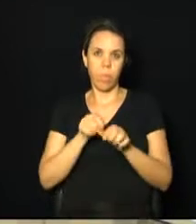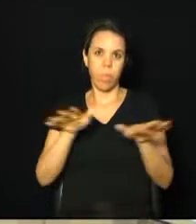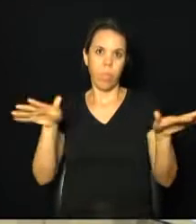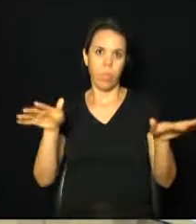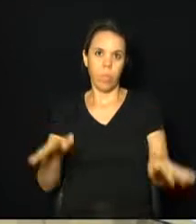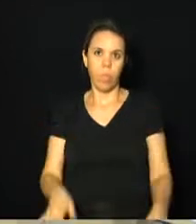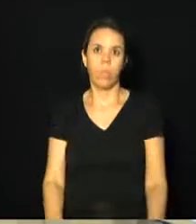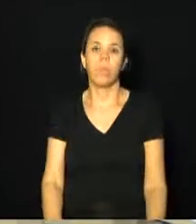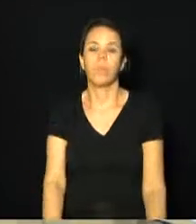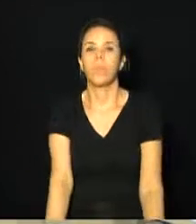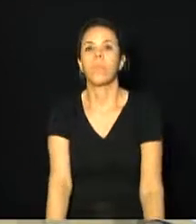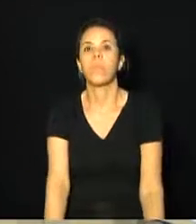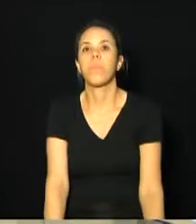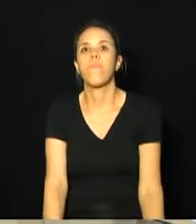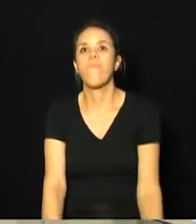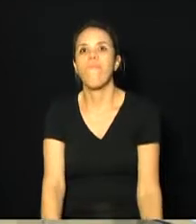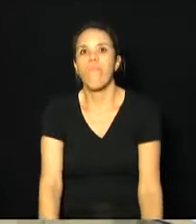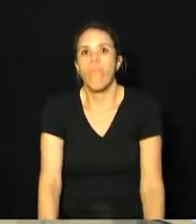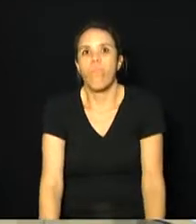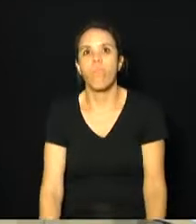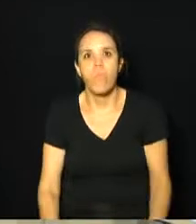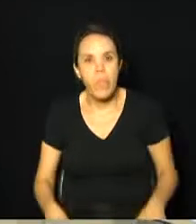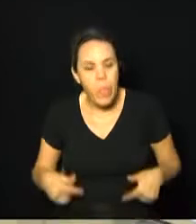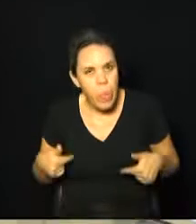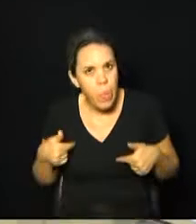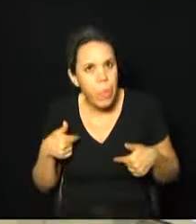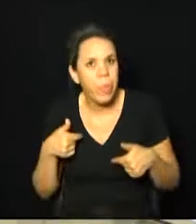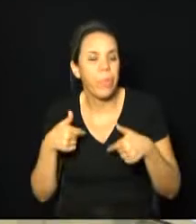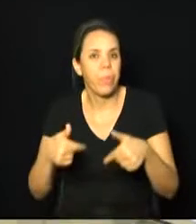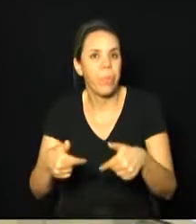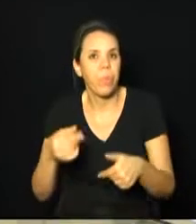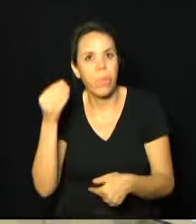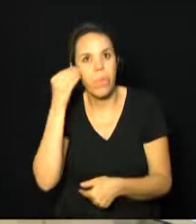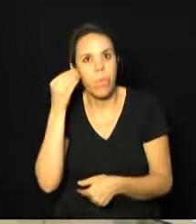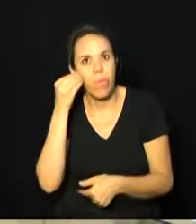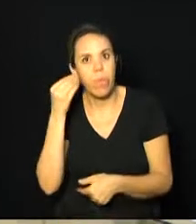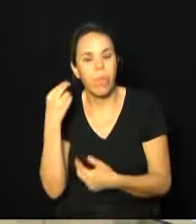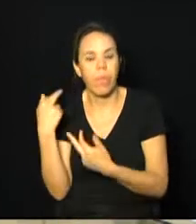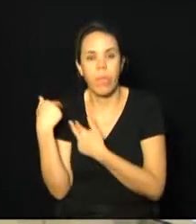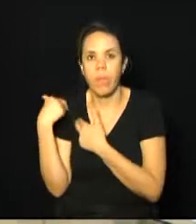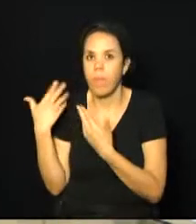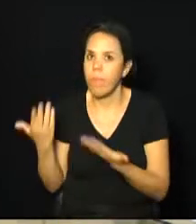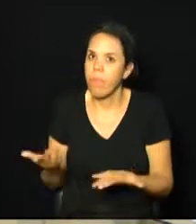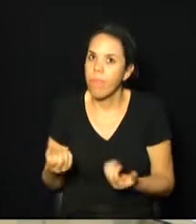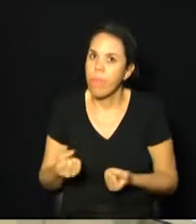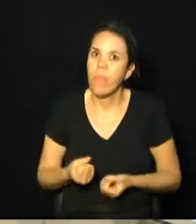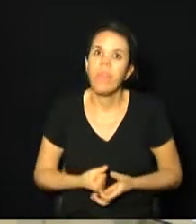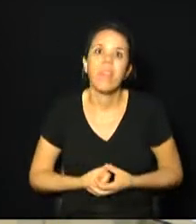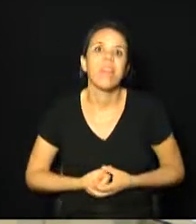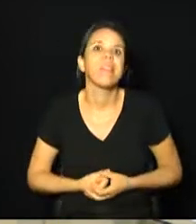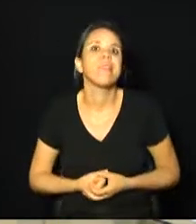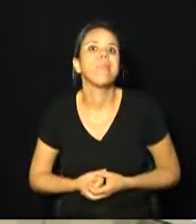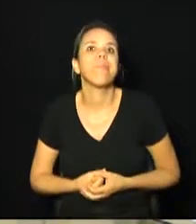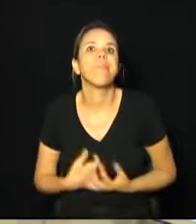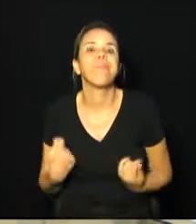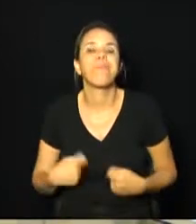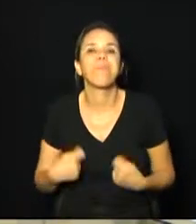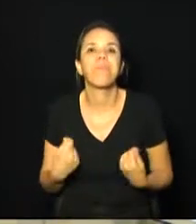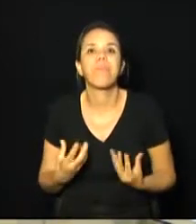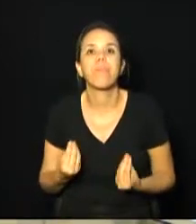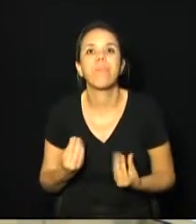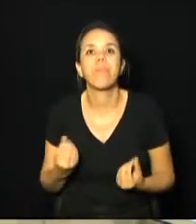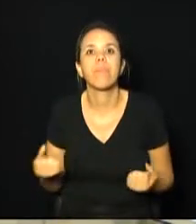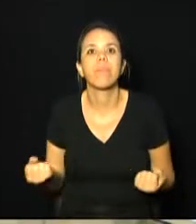gente distribuir. Então, a gente está empenhado em tentar fazer a nossa parte, né? Mas a gente precisa de